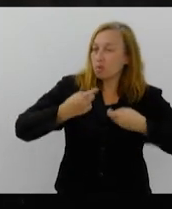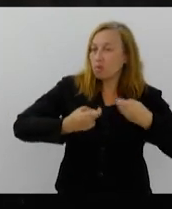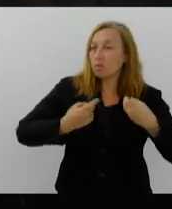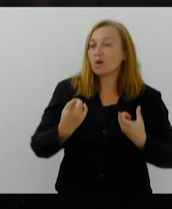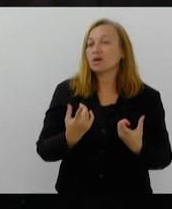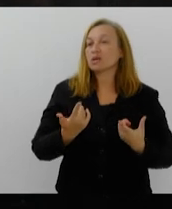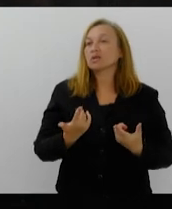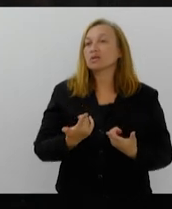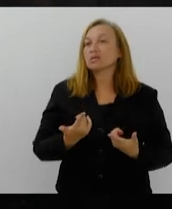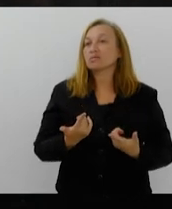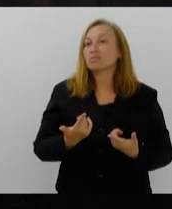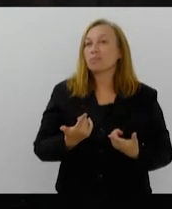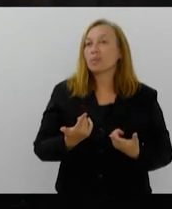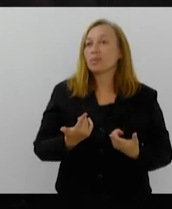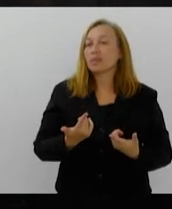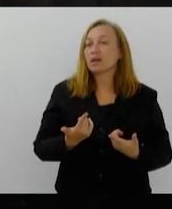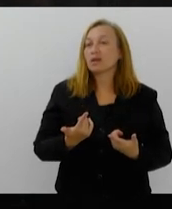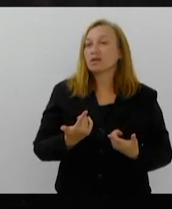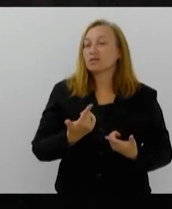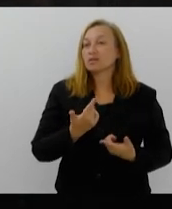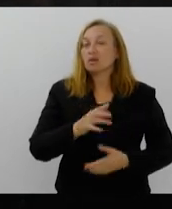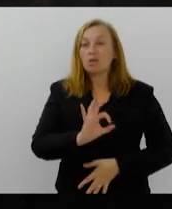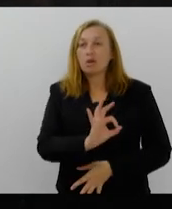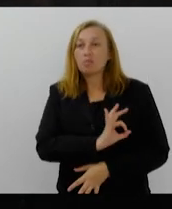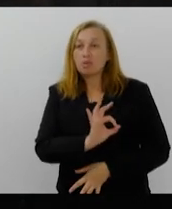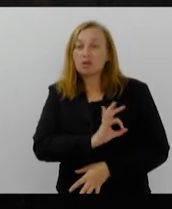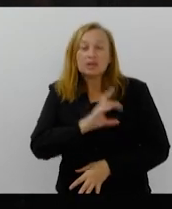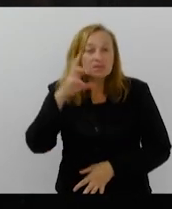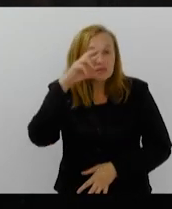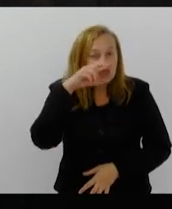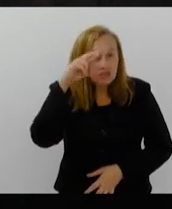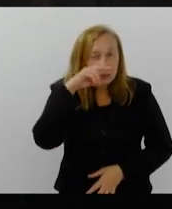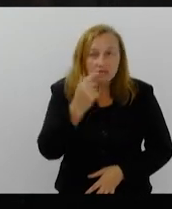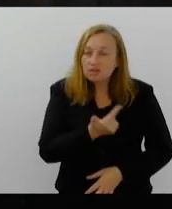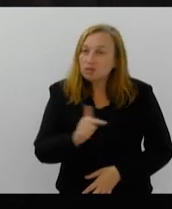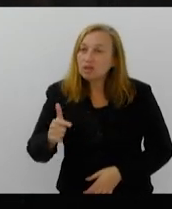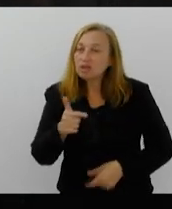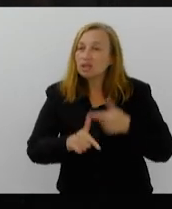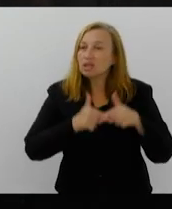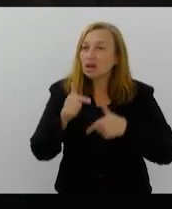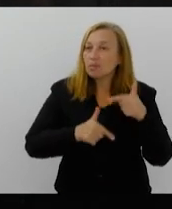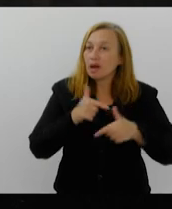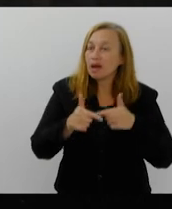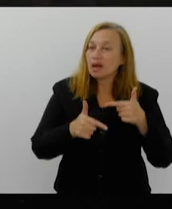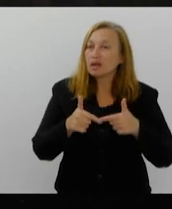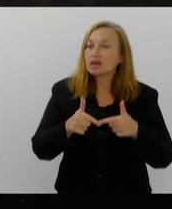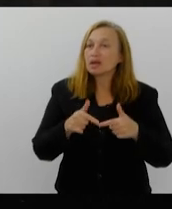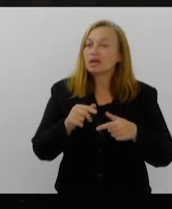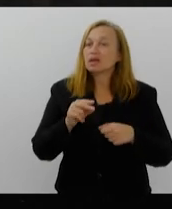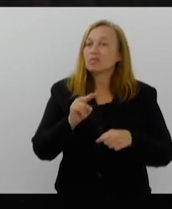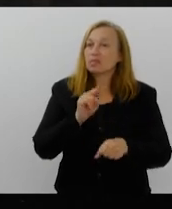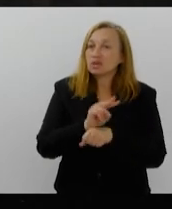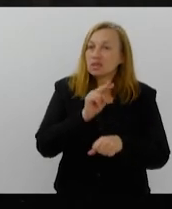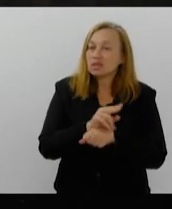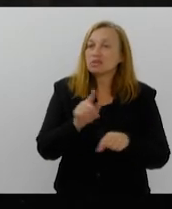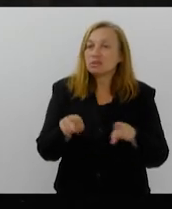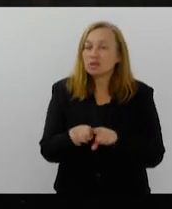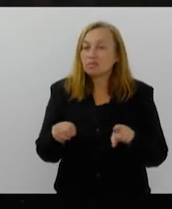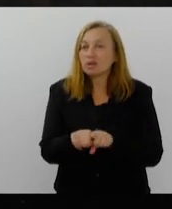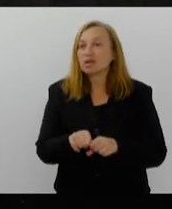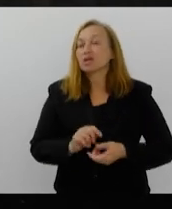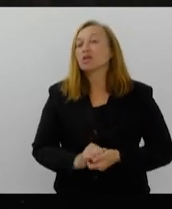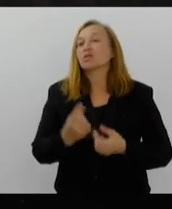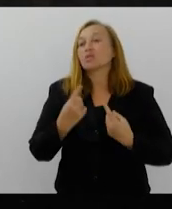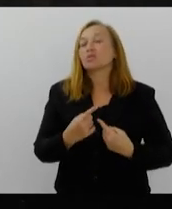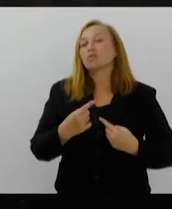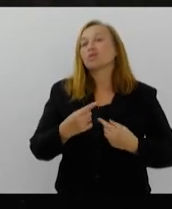a perspectiva, né, de uma polícia que seja investigativa, que trabalhe a prevenção também ao cometimento dos crimes. Então,